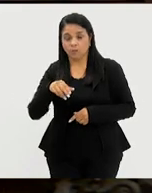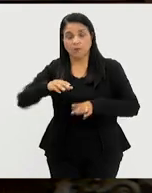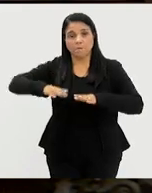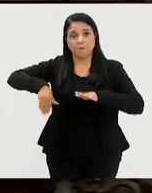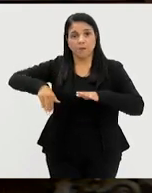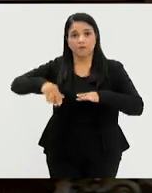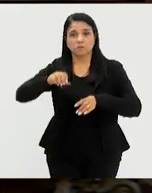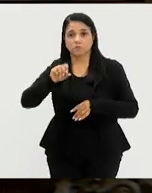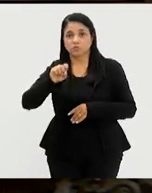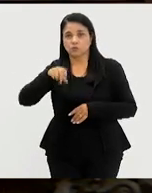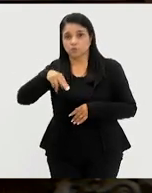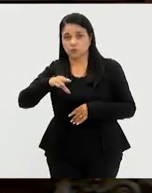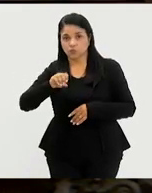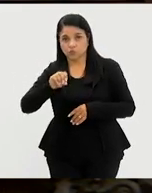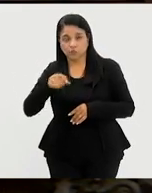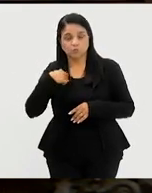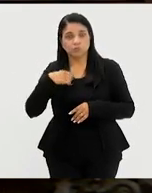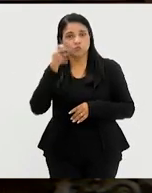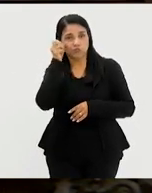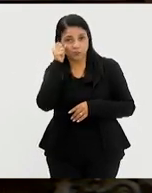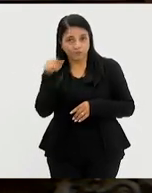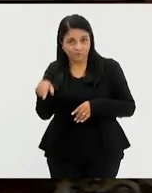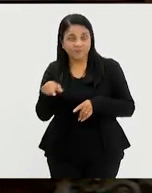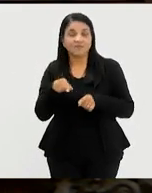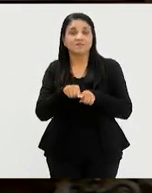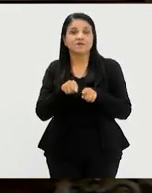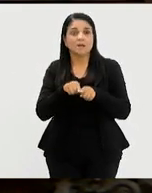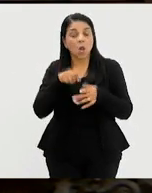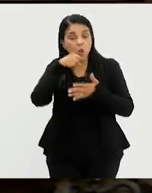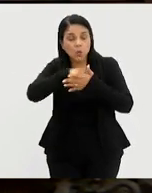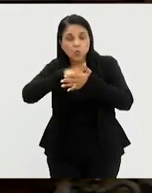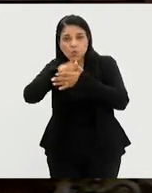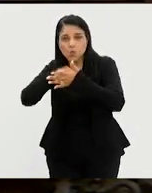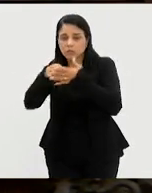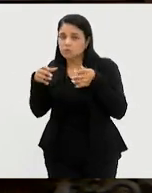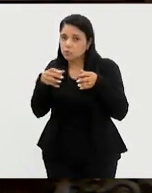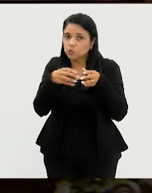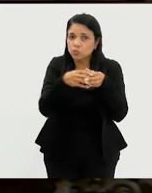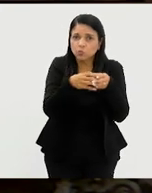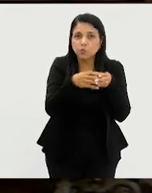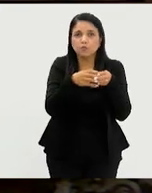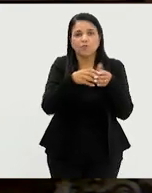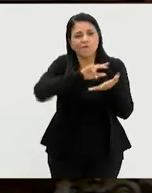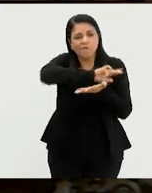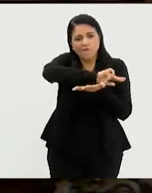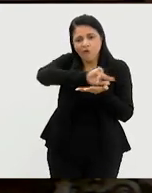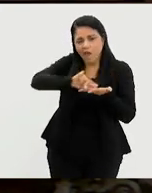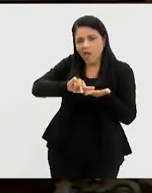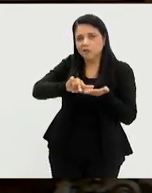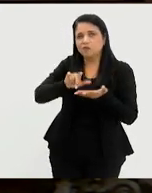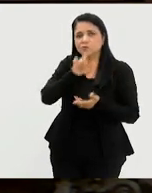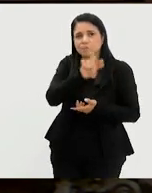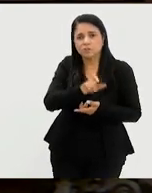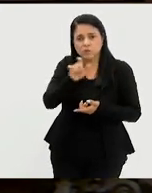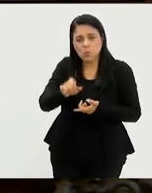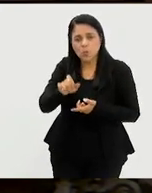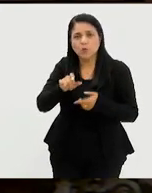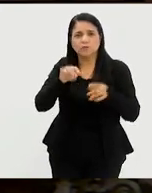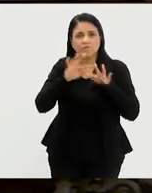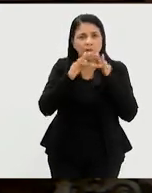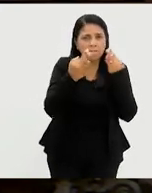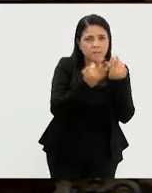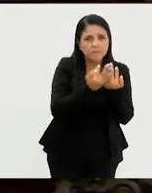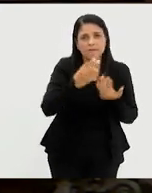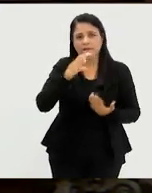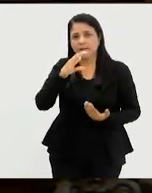porta-vozes de uma luta que é coletiva que envolve diversos Caiçaras mobilizados diversas famílias que envolveu o